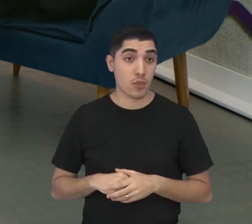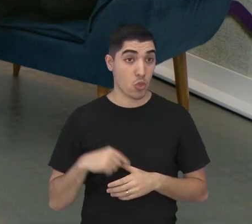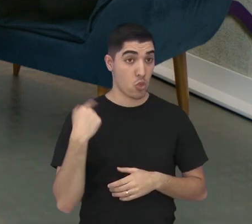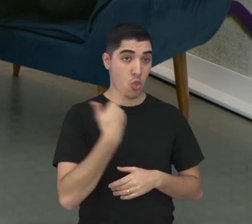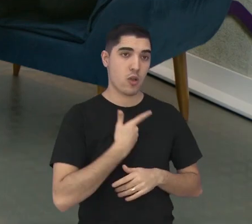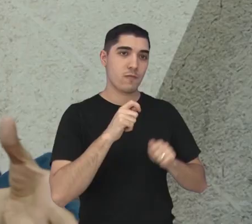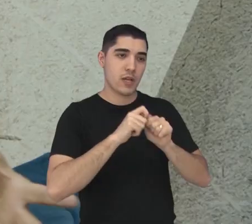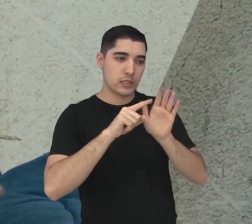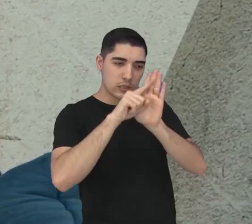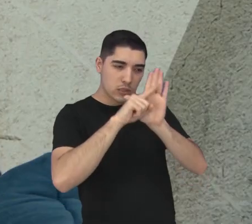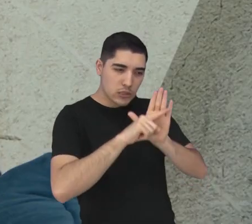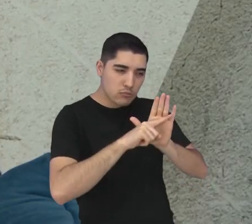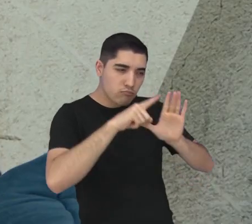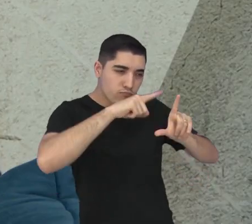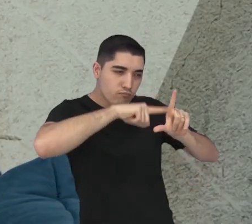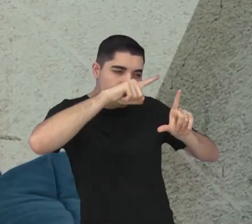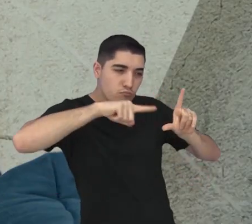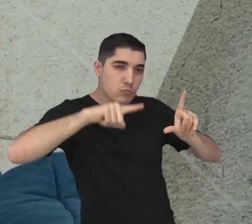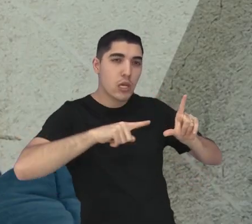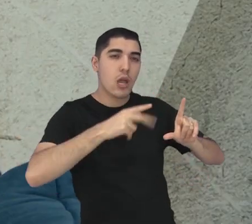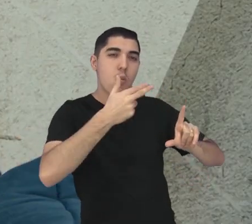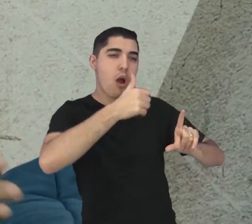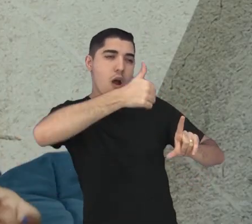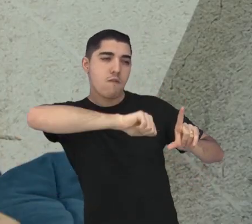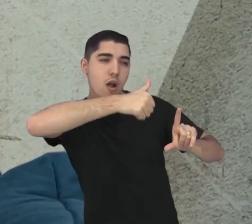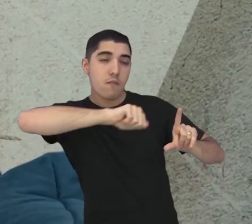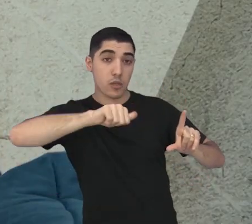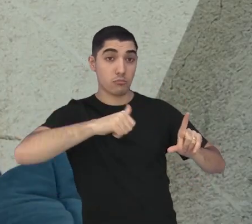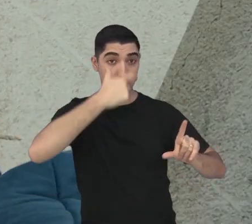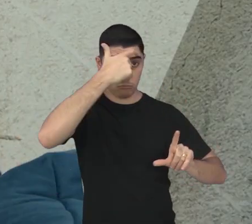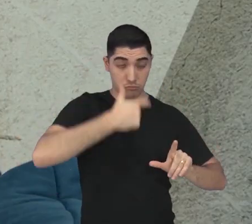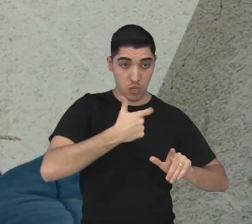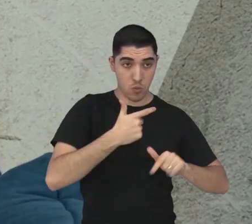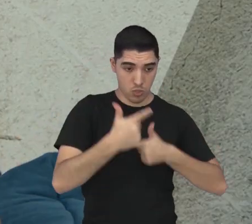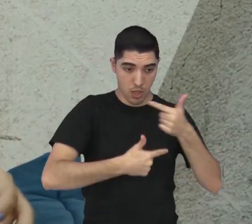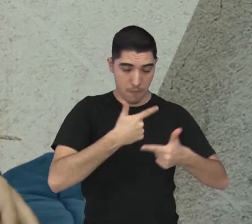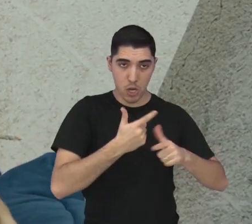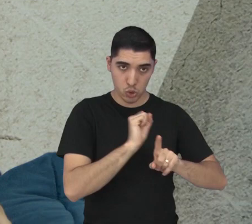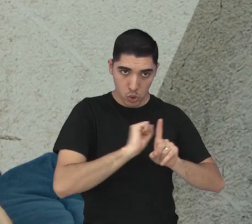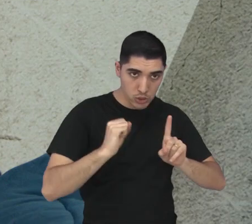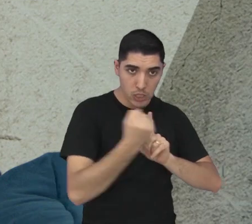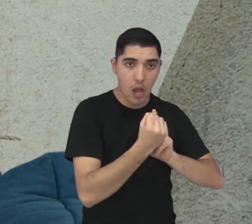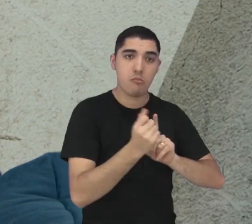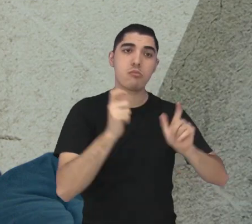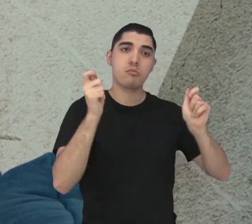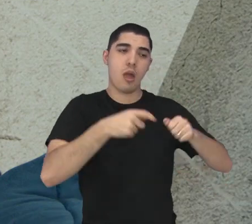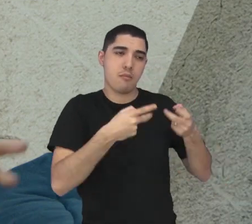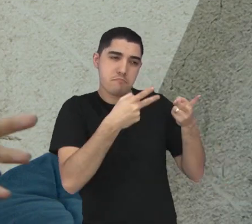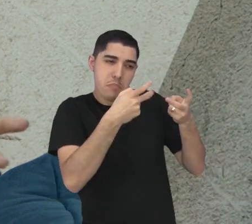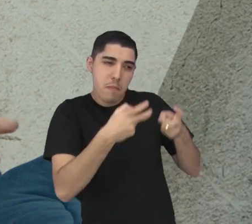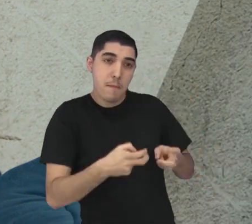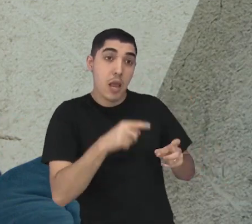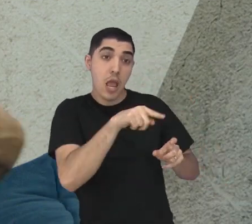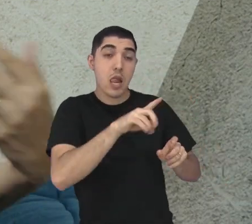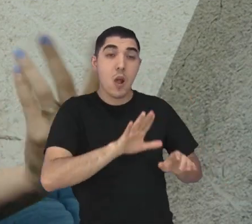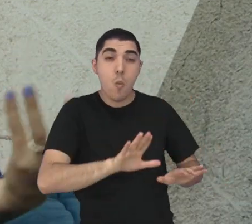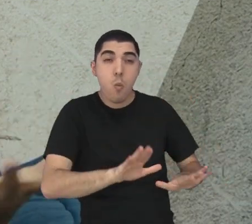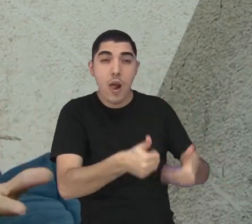Sim, a gente faz análise de indicadores sociais, né? Então, o assistente social, o serviço social é a profissão que pode fazer essa